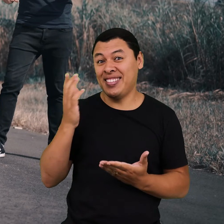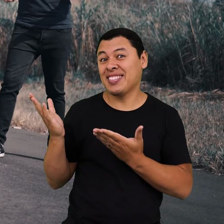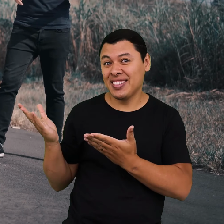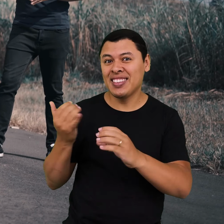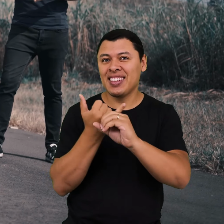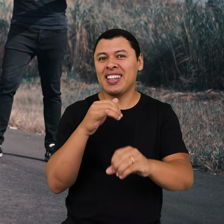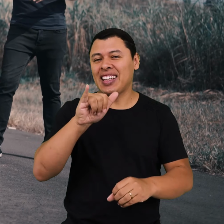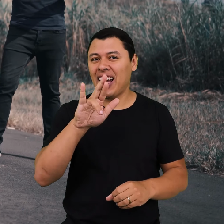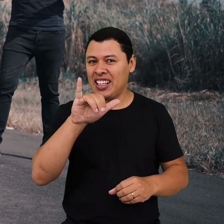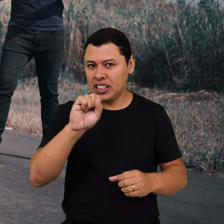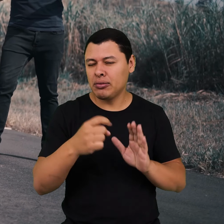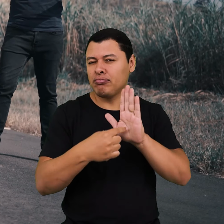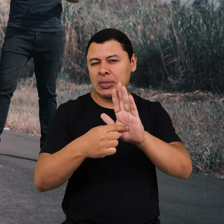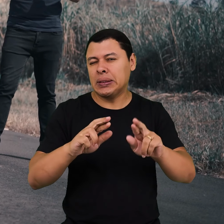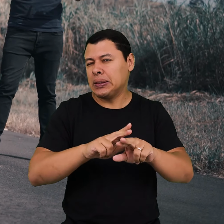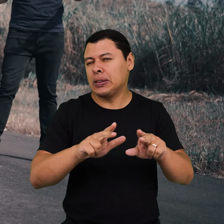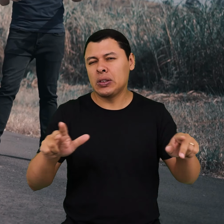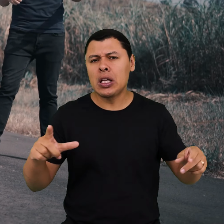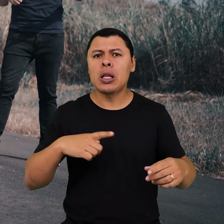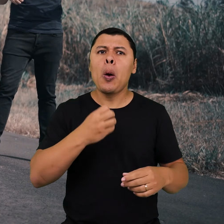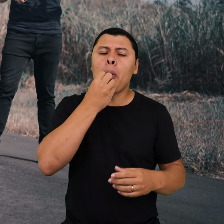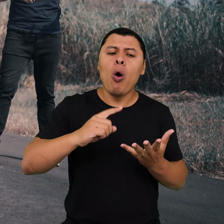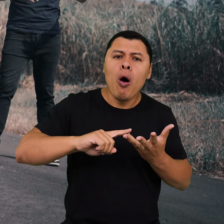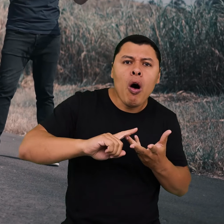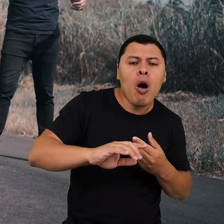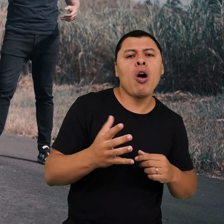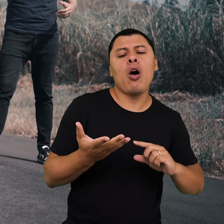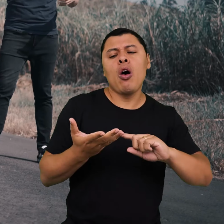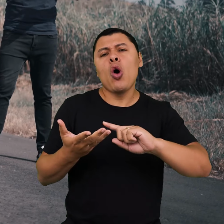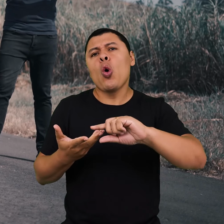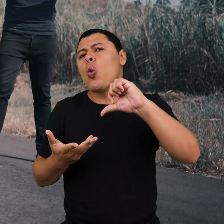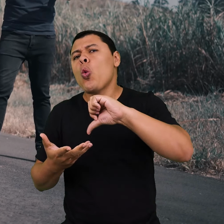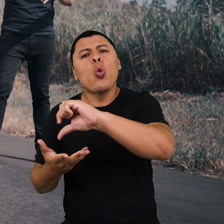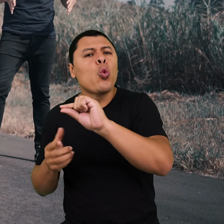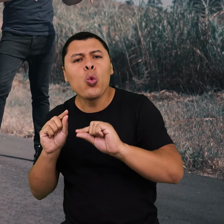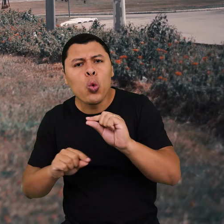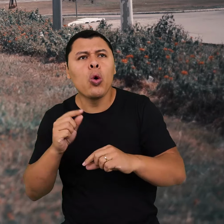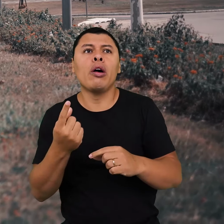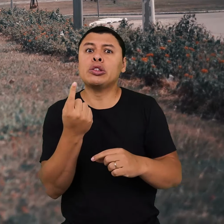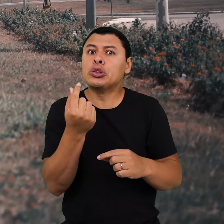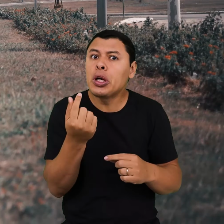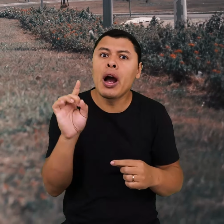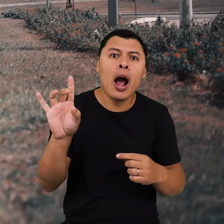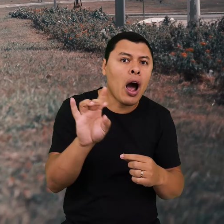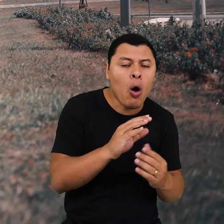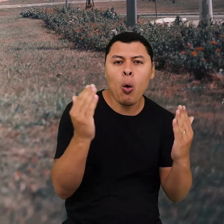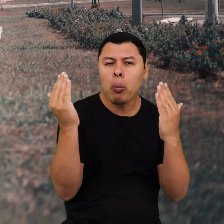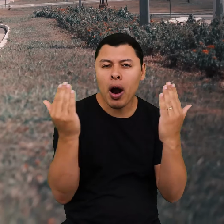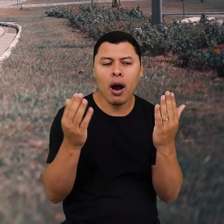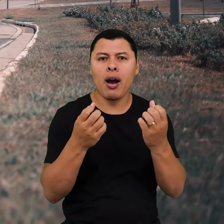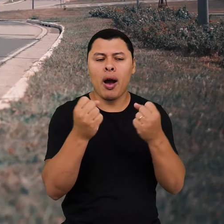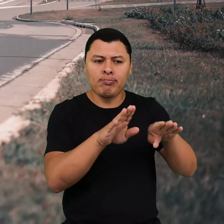para você. Então a gente vai mostrar tudo que ele tem de forte e fraco na parte de preço, de equipamentos, especialmente em relação aos seus rivais. Vamos ver